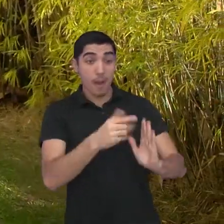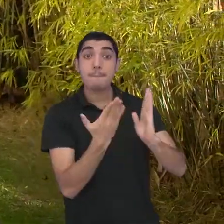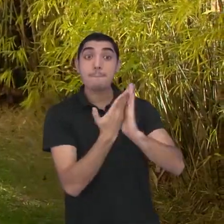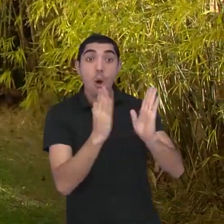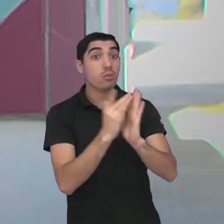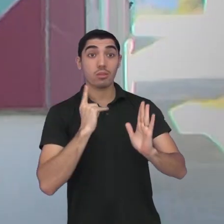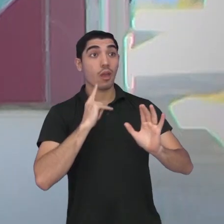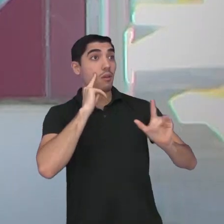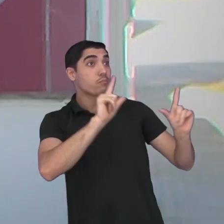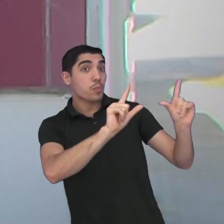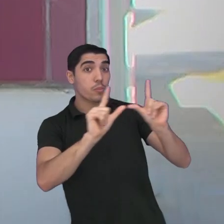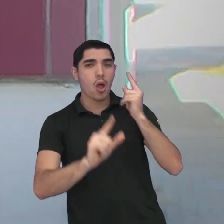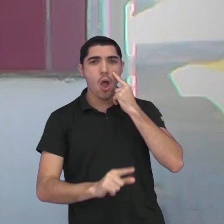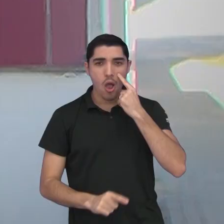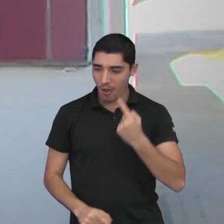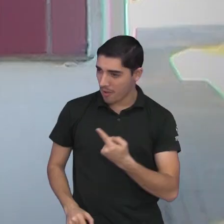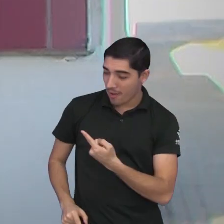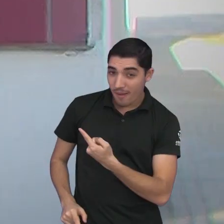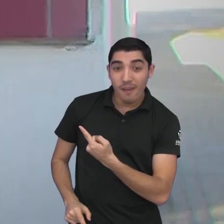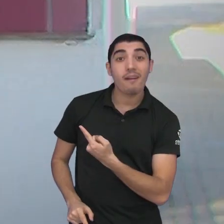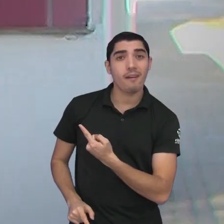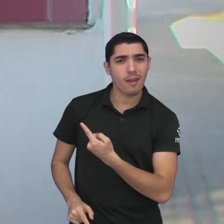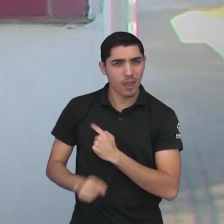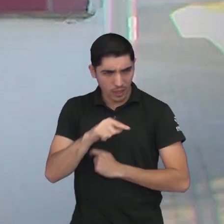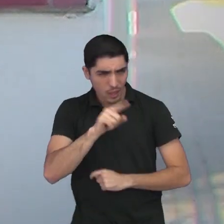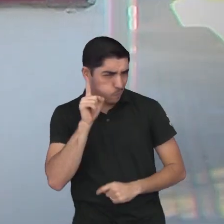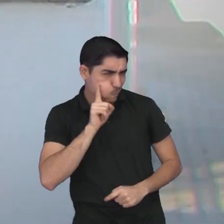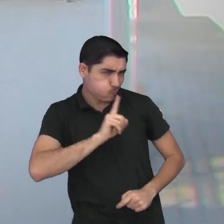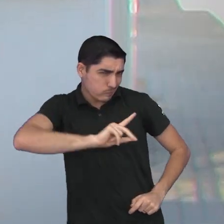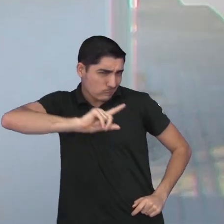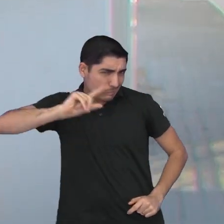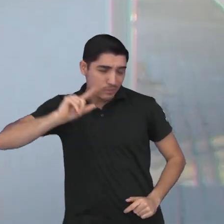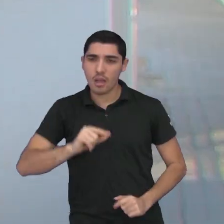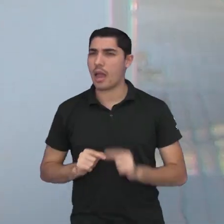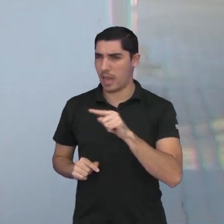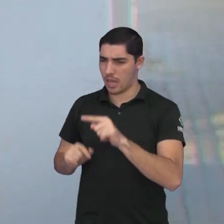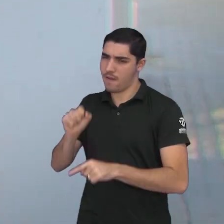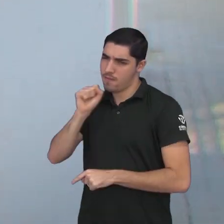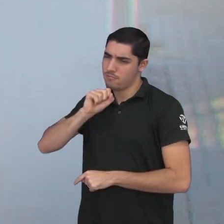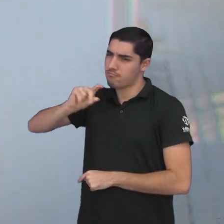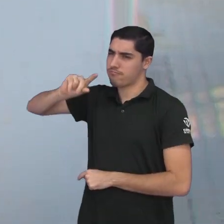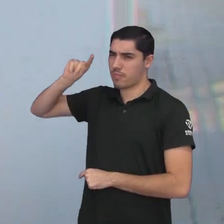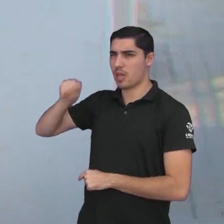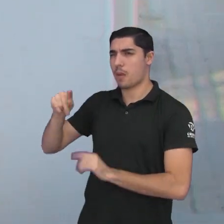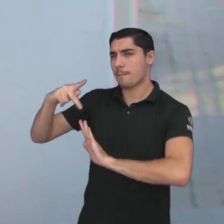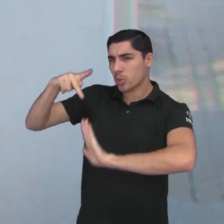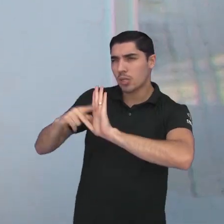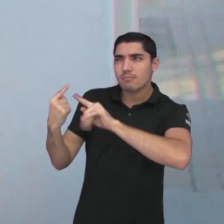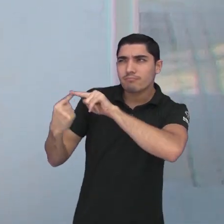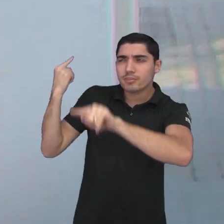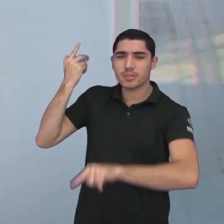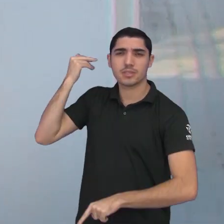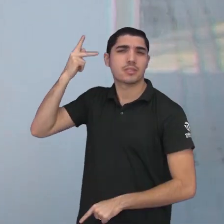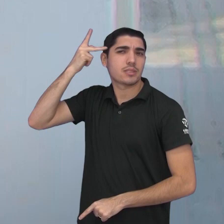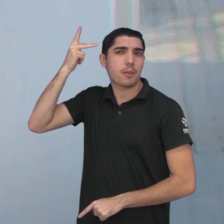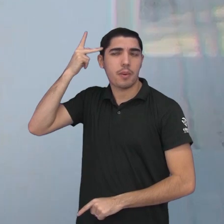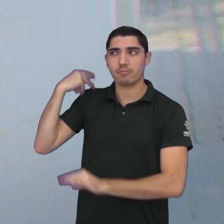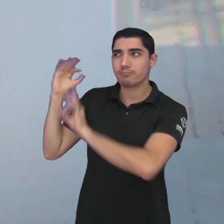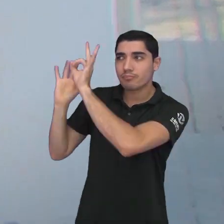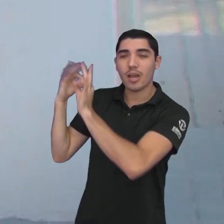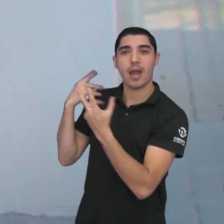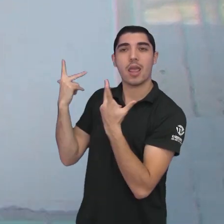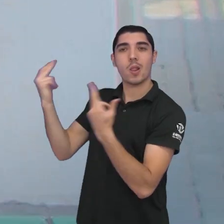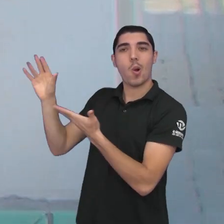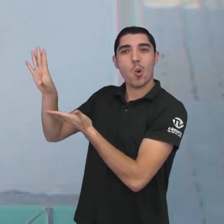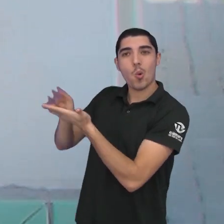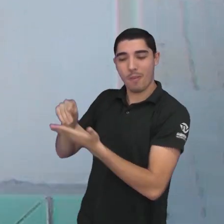de entrada, né? Eu vi ali, tem uns mosaicos. É antigo? É um pouquinho antigo, isso faz parte de um projeto que eu fiz em São Paulo e quis